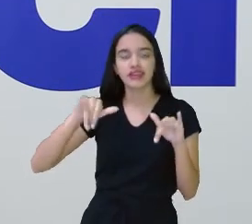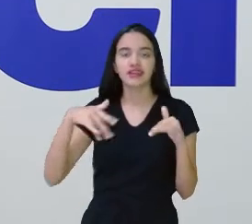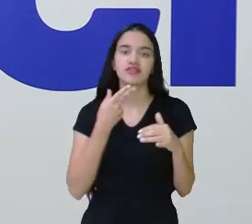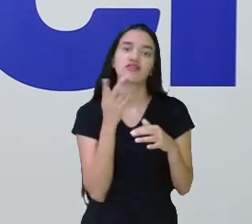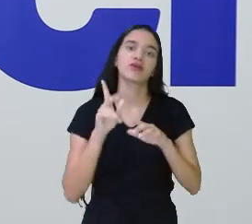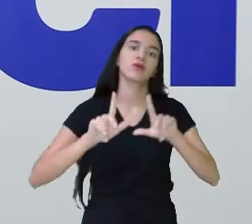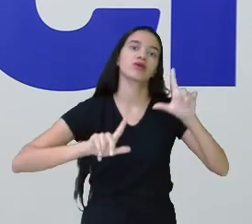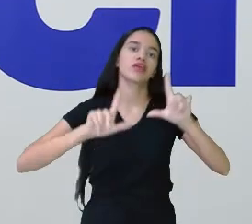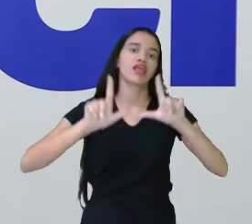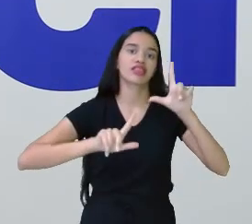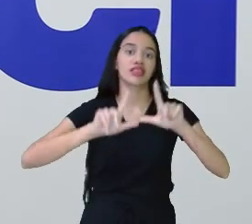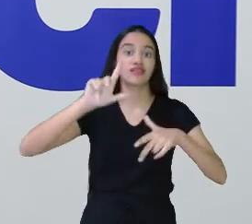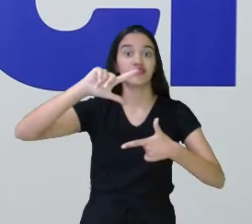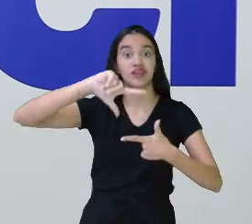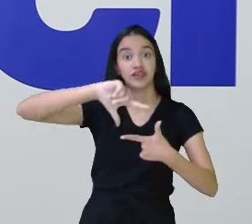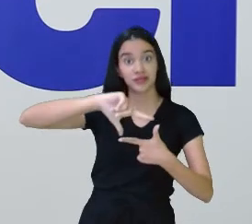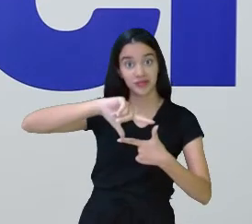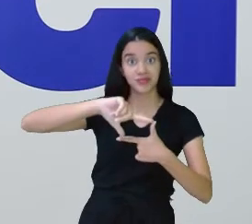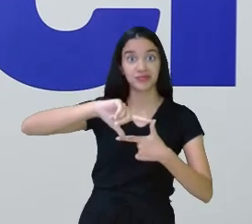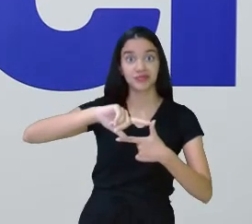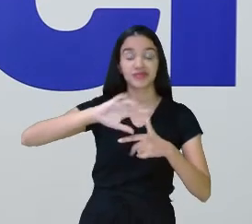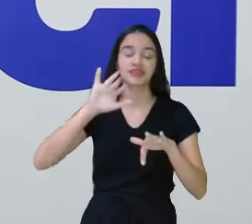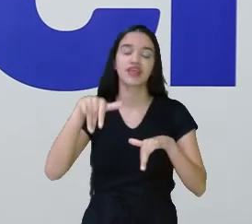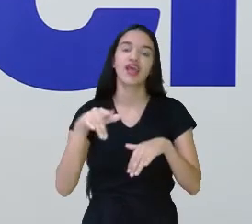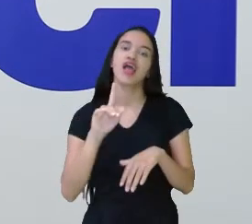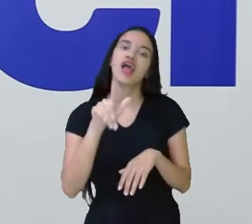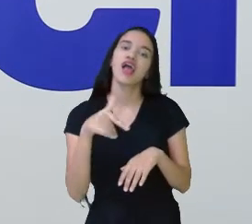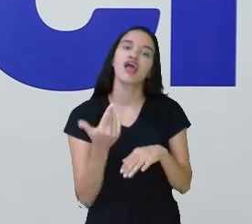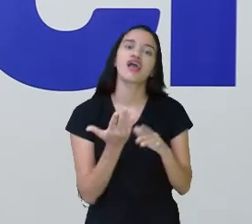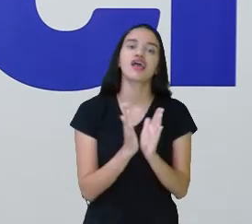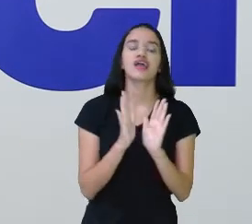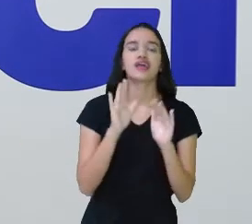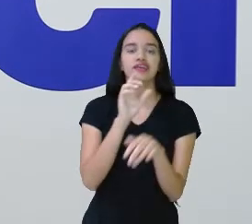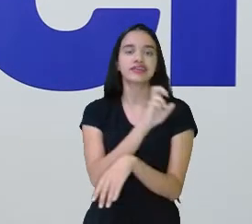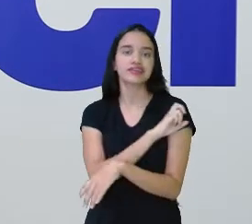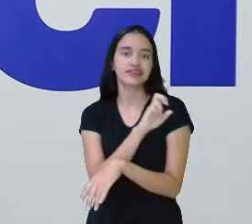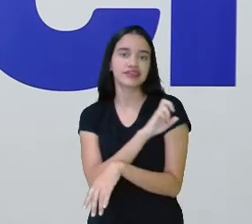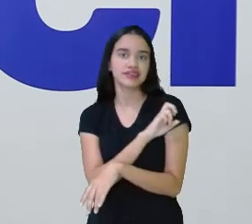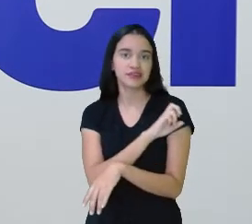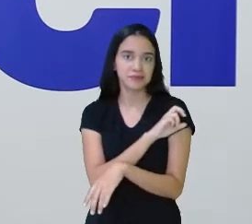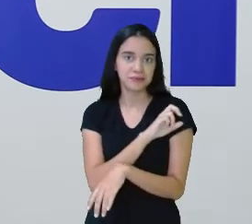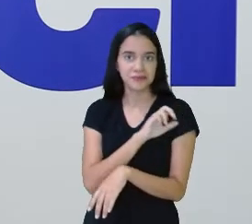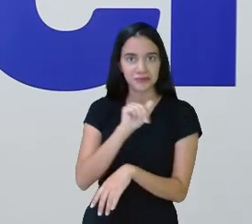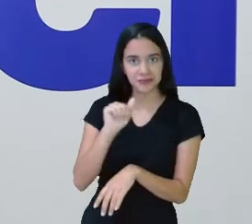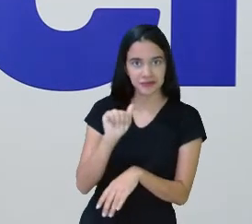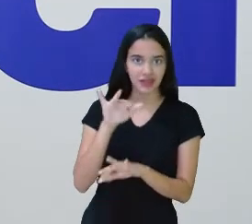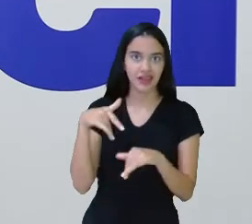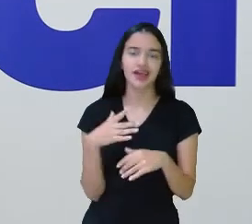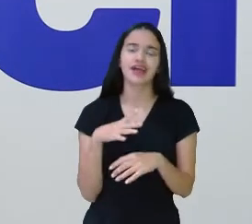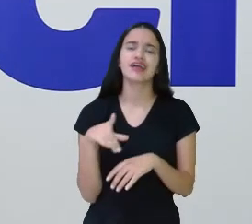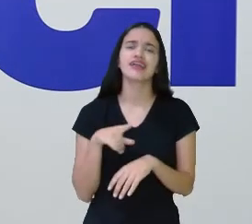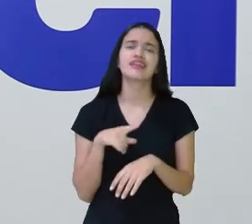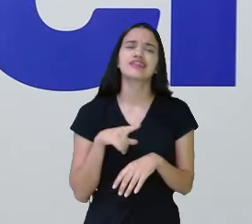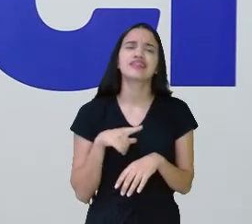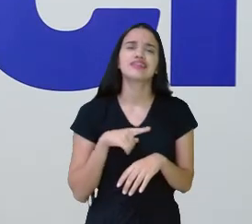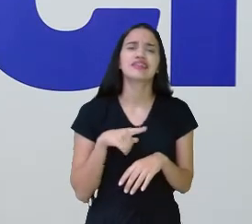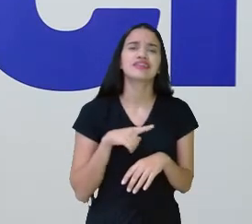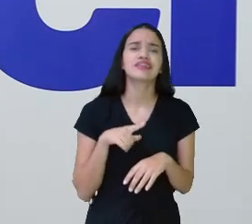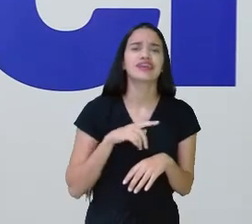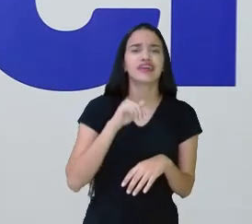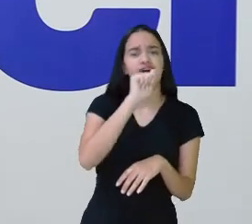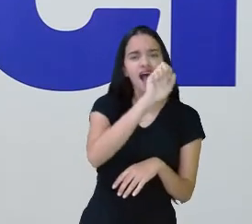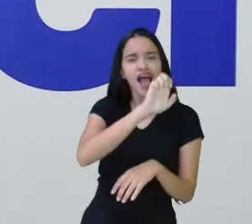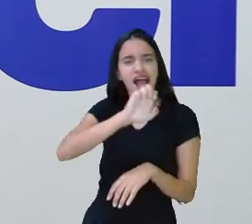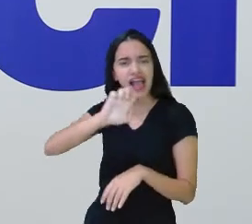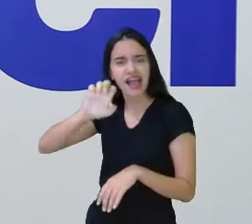dele é retangular. Não é? Ele é da Matias Delgado, quinto ano A. E todo mundo aqui colocando aqui. Tem tanto AE aqui que a aula hoje vai